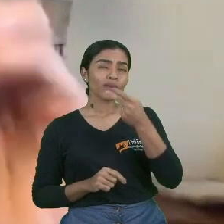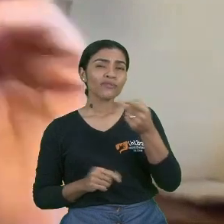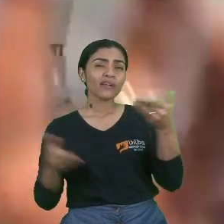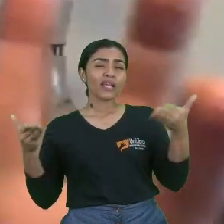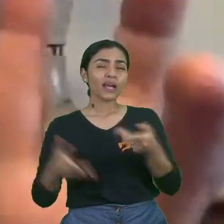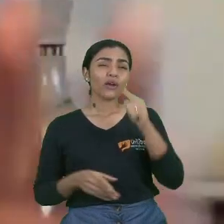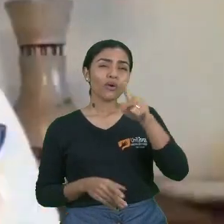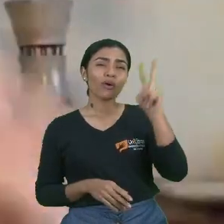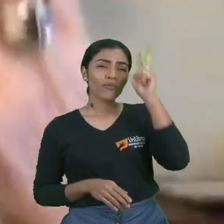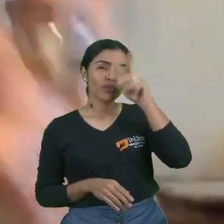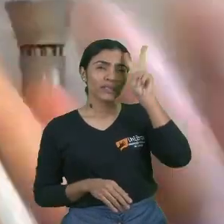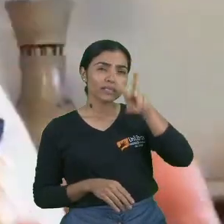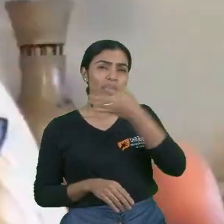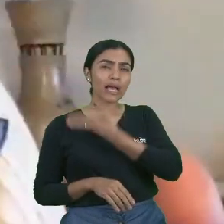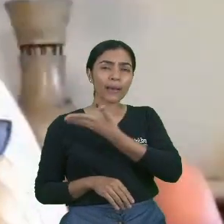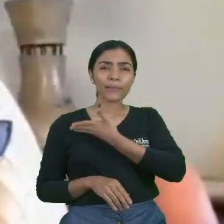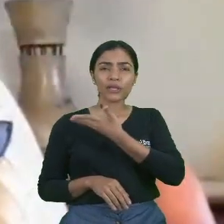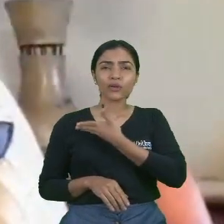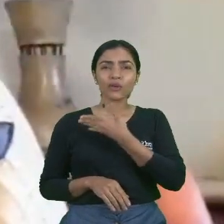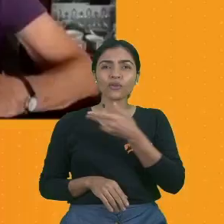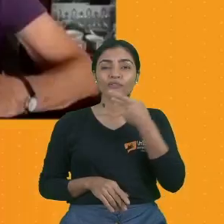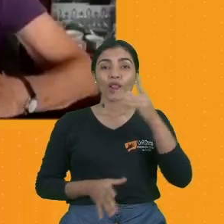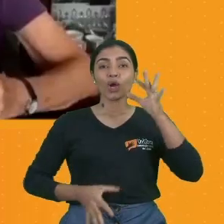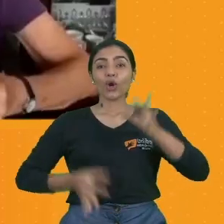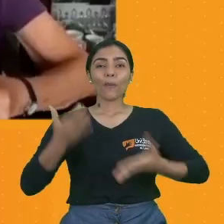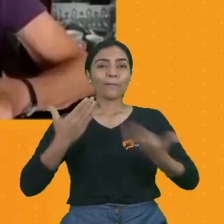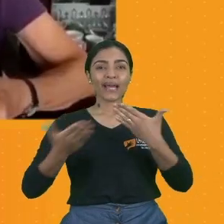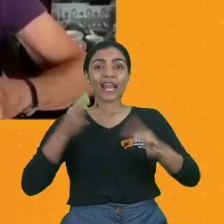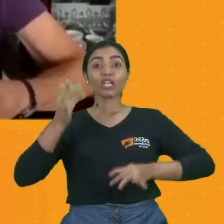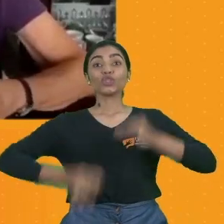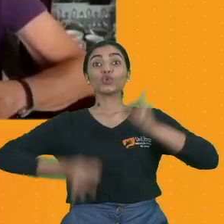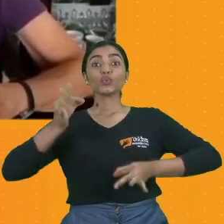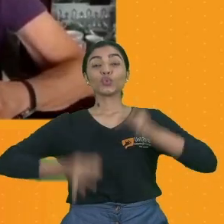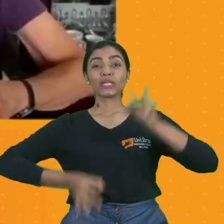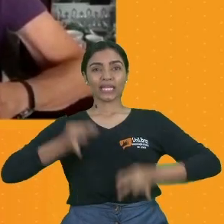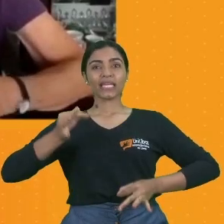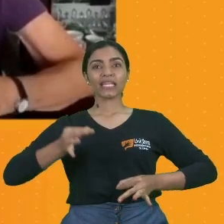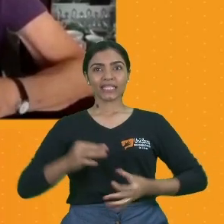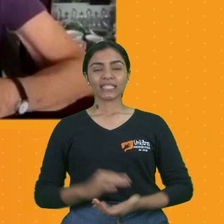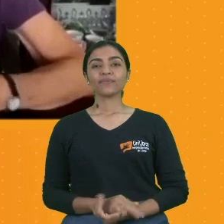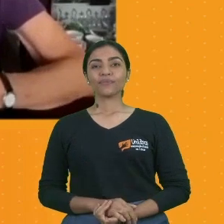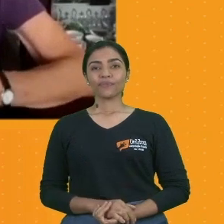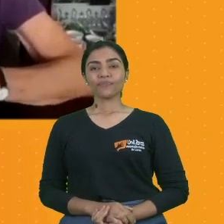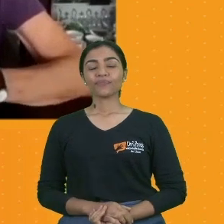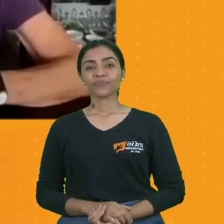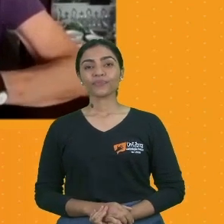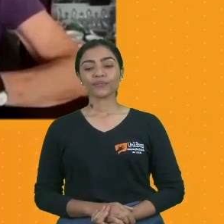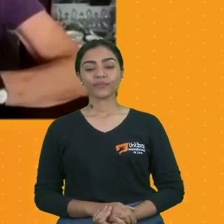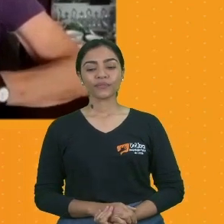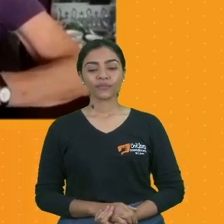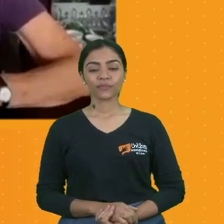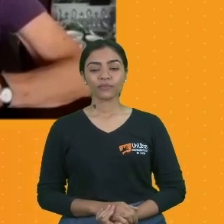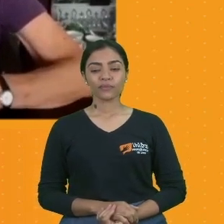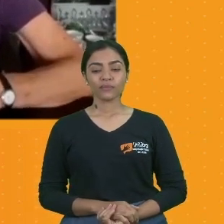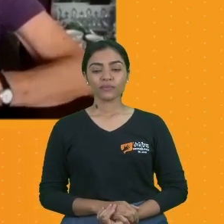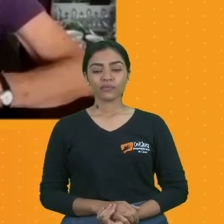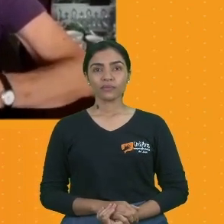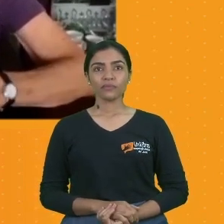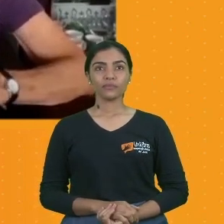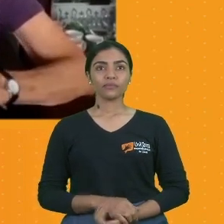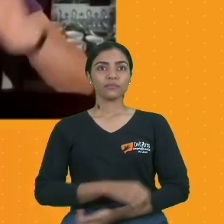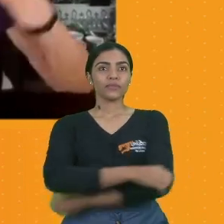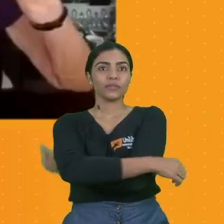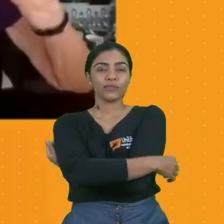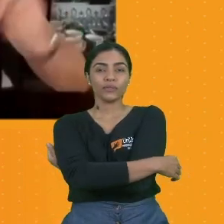lembrou dos colegas que você chamou de Juízes né então eles não ganharam sobre